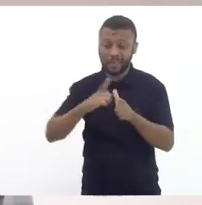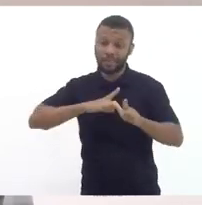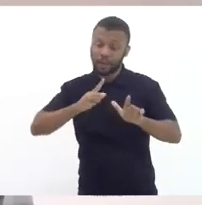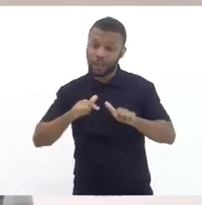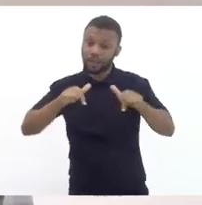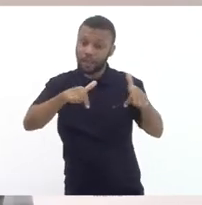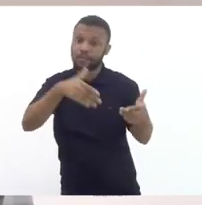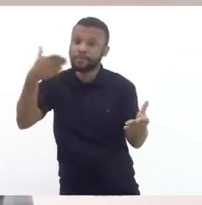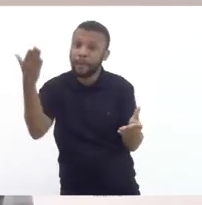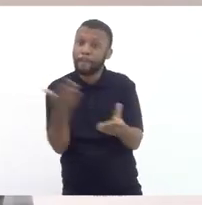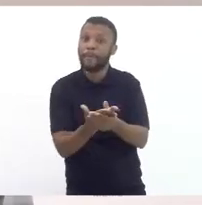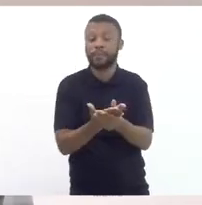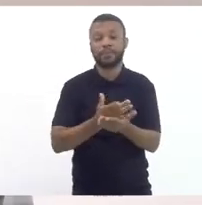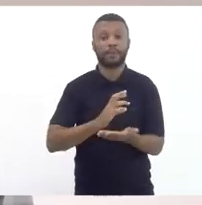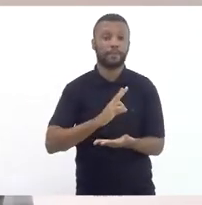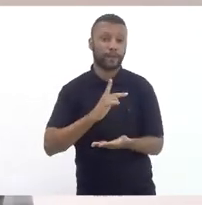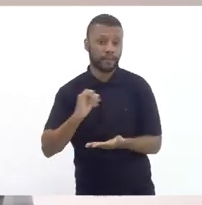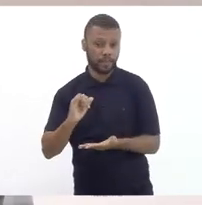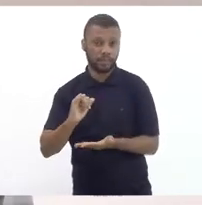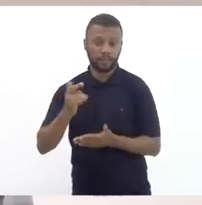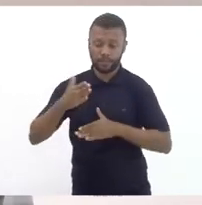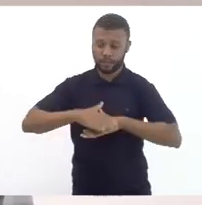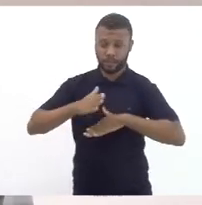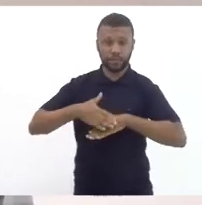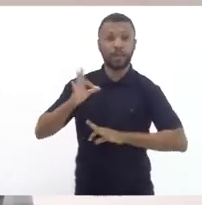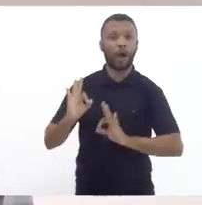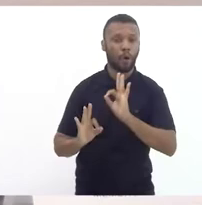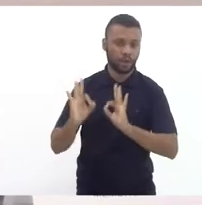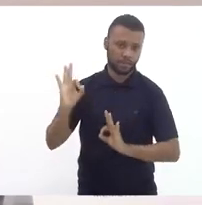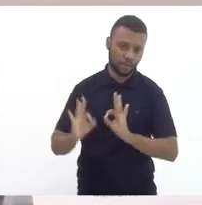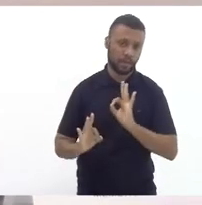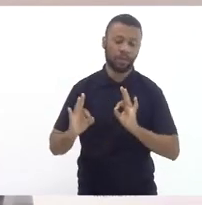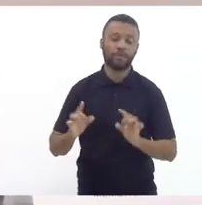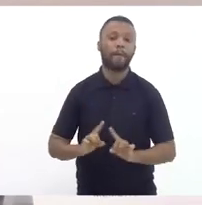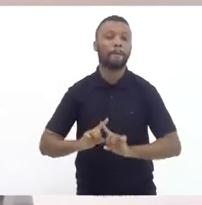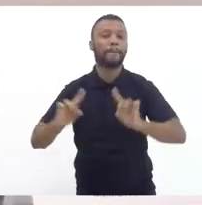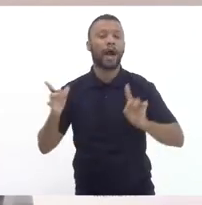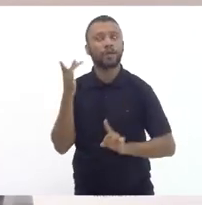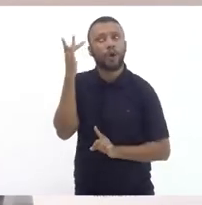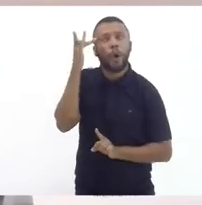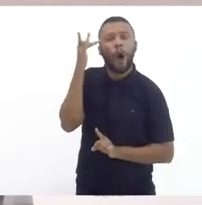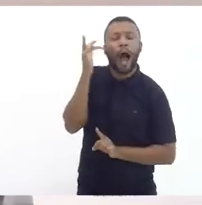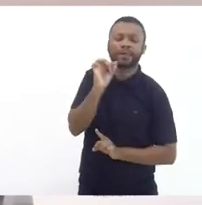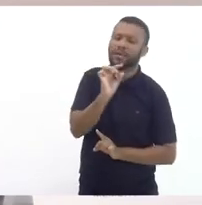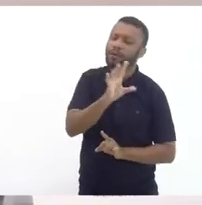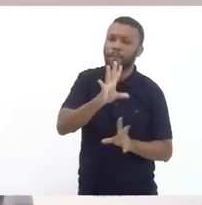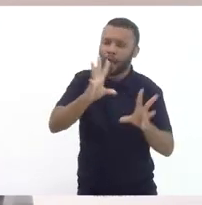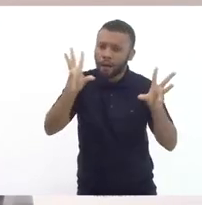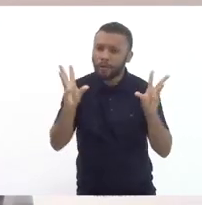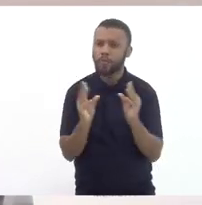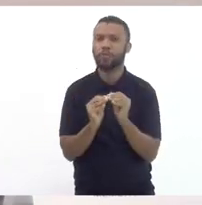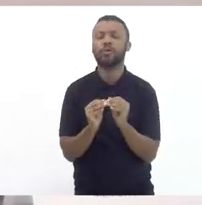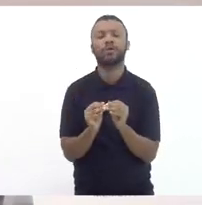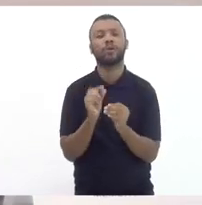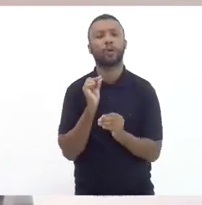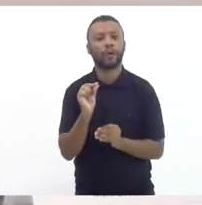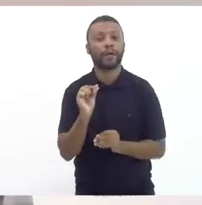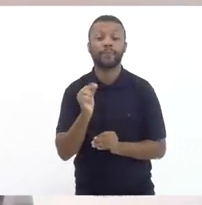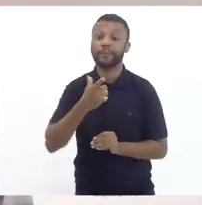de uma reação ao que a CPI está fazendo. Mas eu acho, deputada, só para concluir, que há